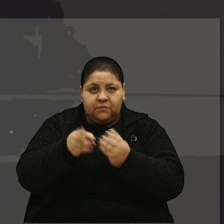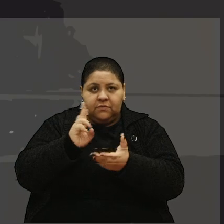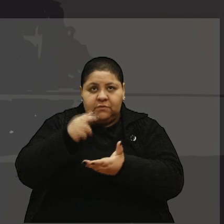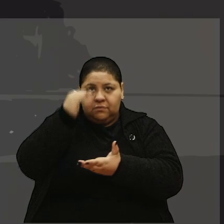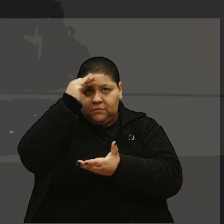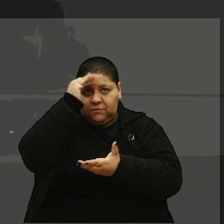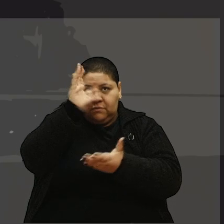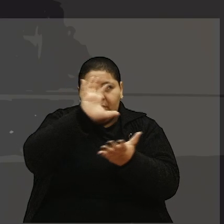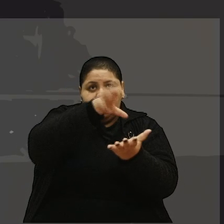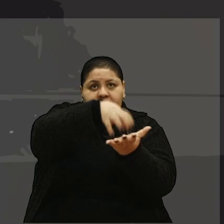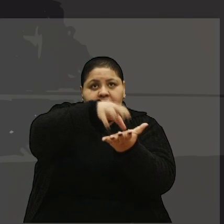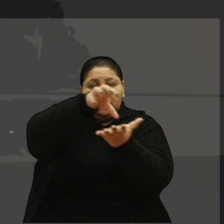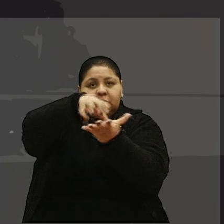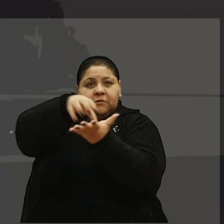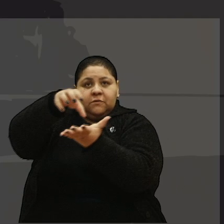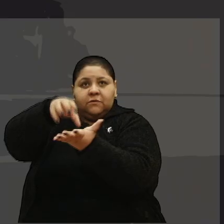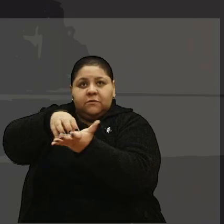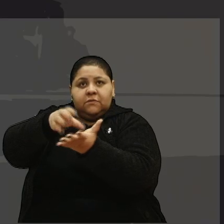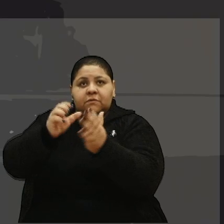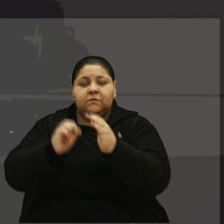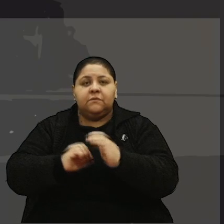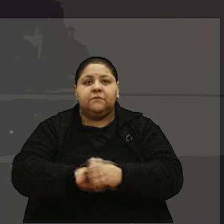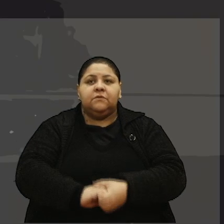os órgãos. Amém.